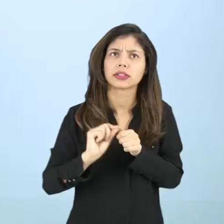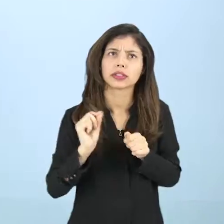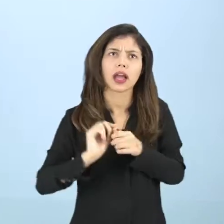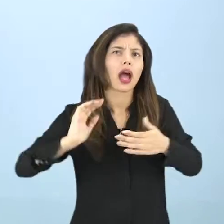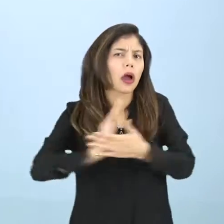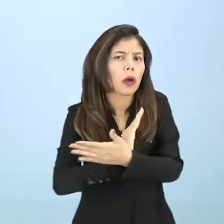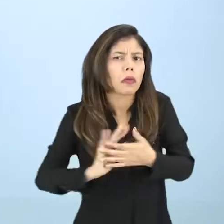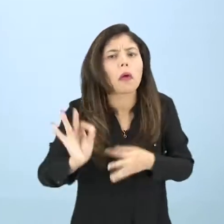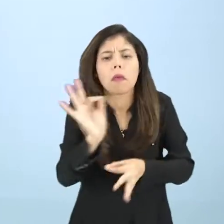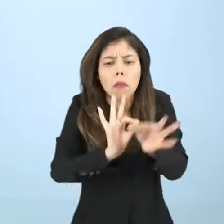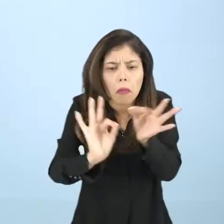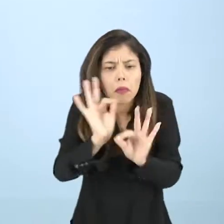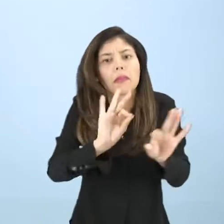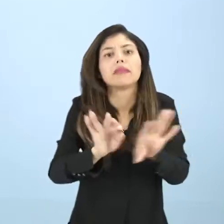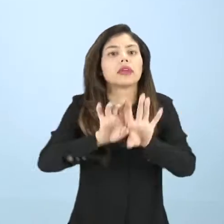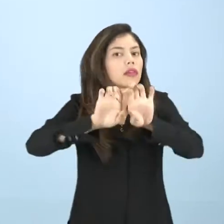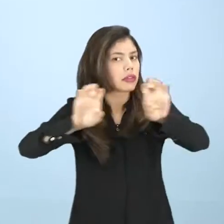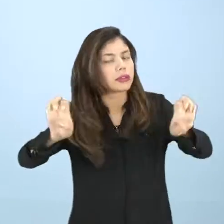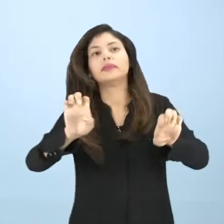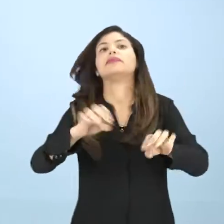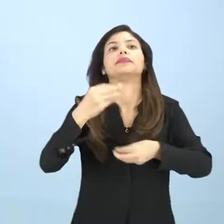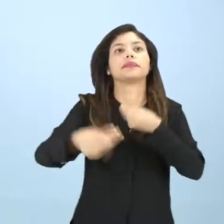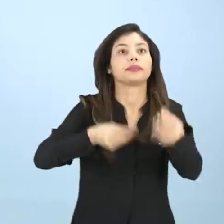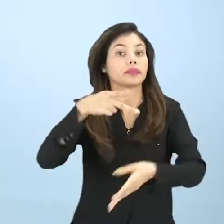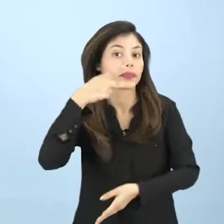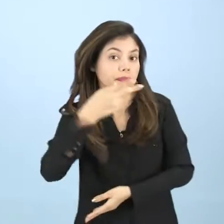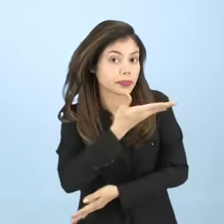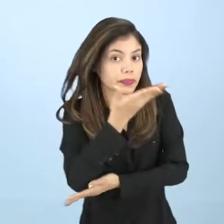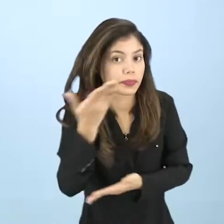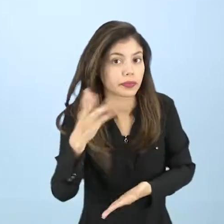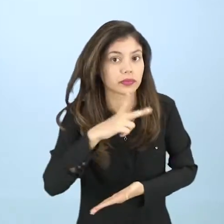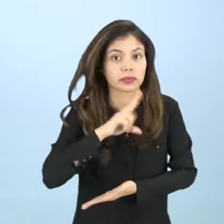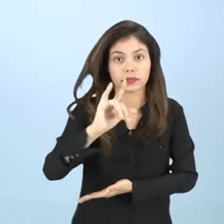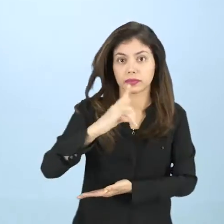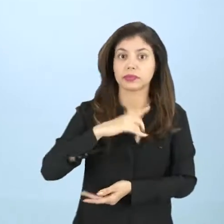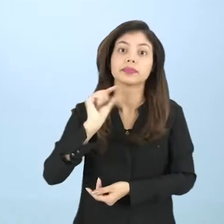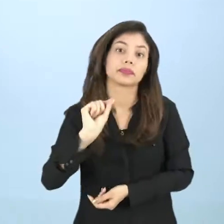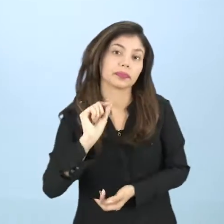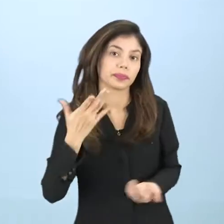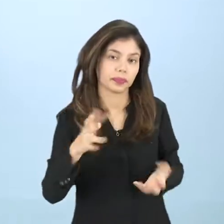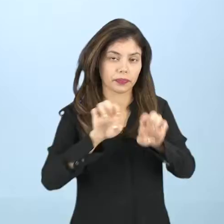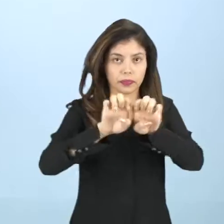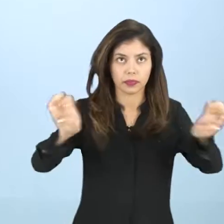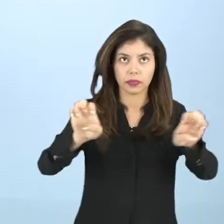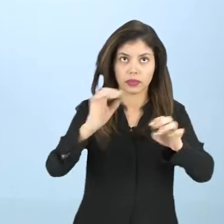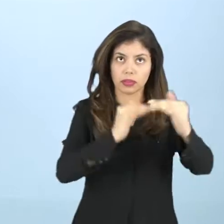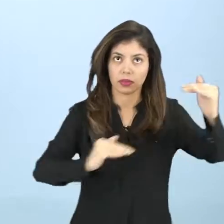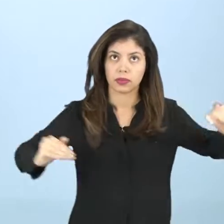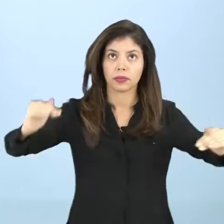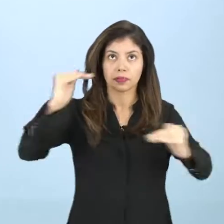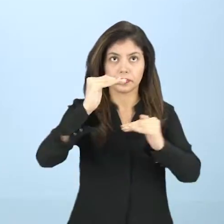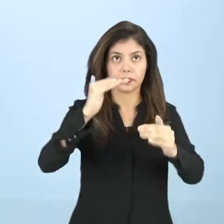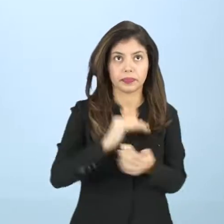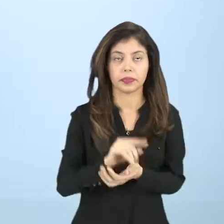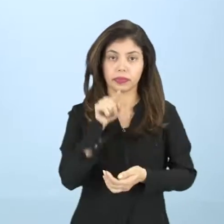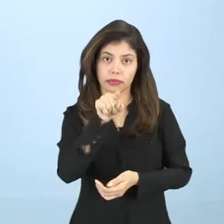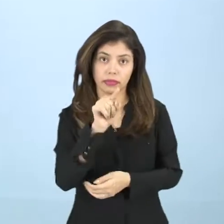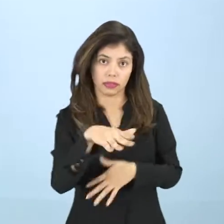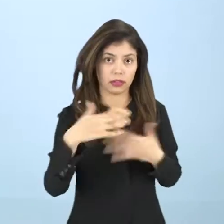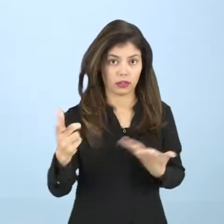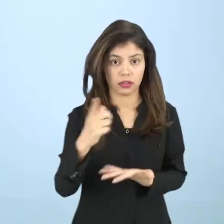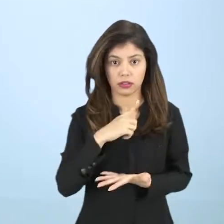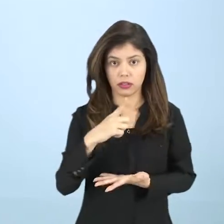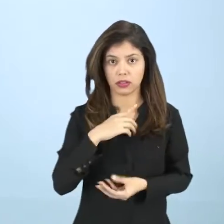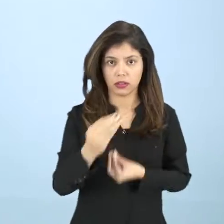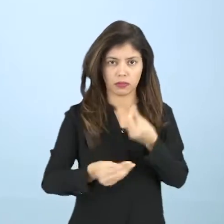coisas, alguns ajustes nas equações. Como eu avisei a vocês, nós teremos equações subsequentes. Então, desse modo,